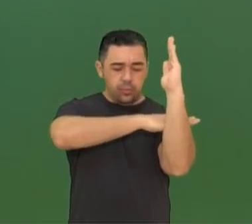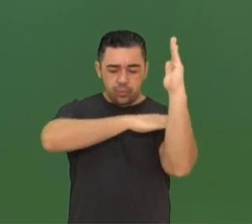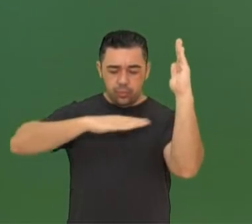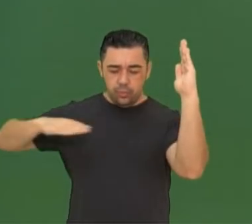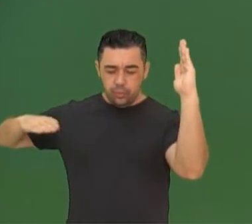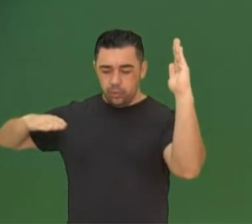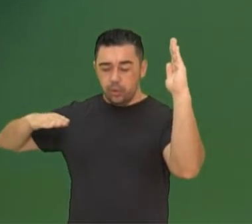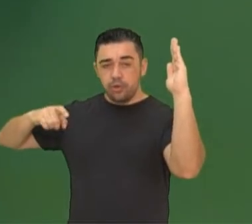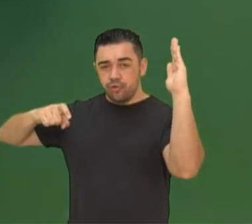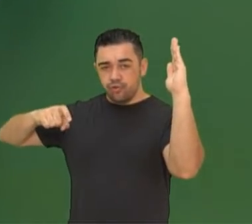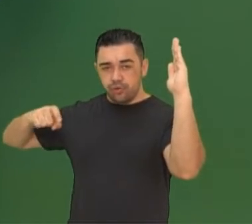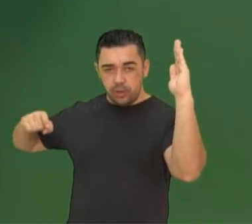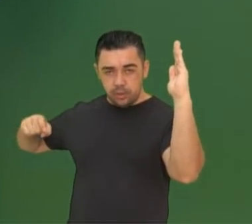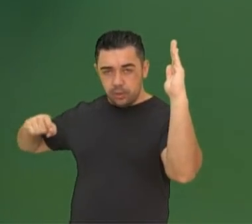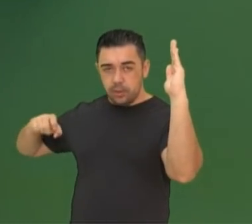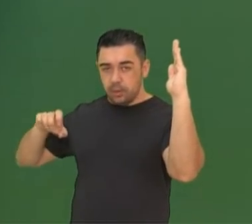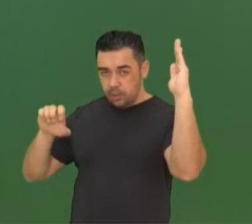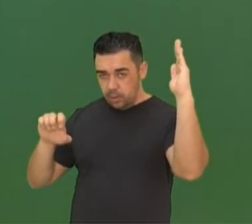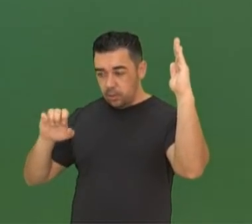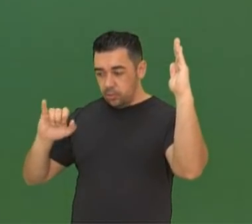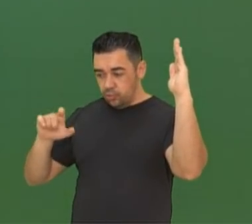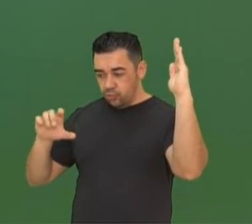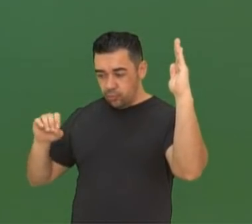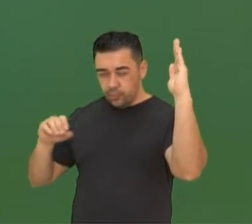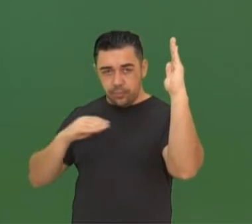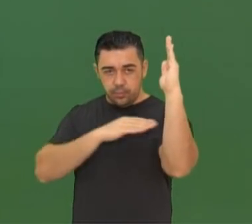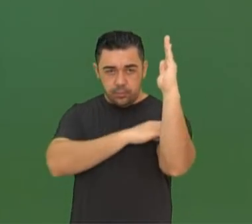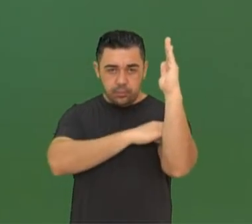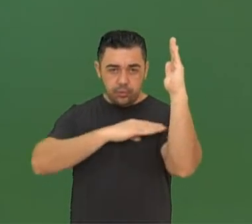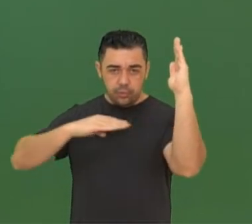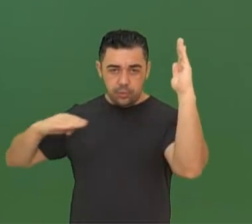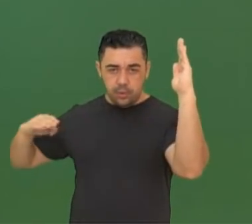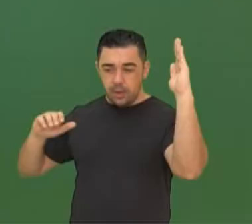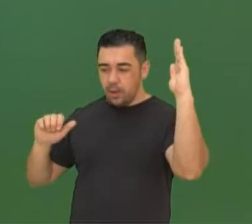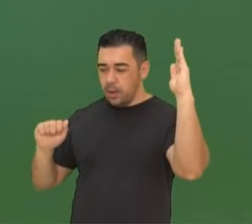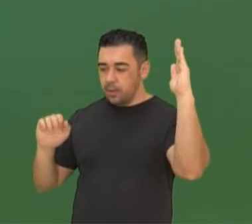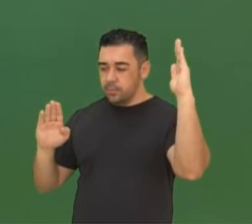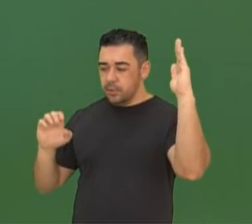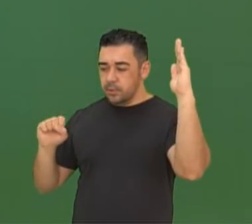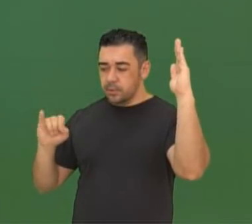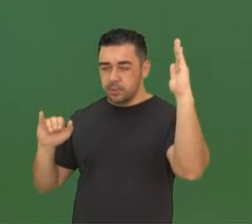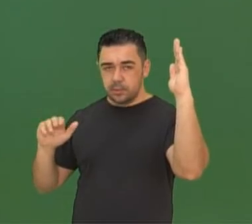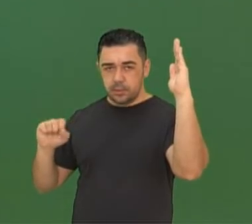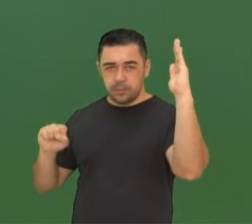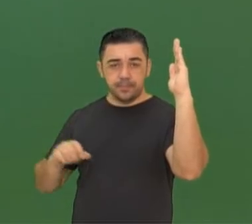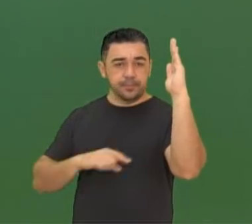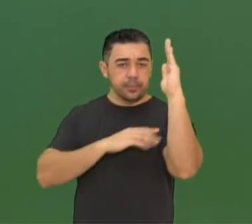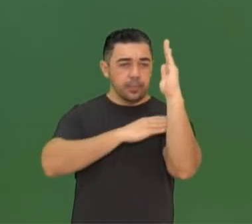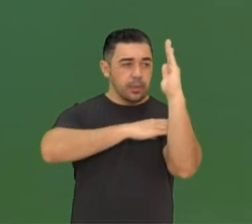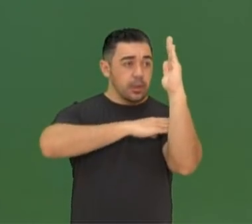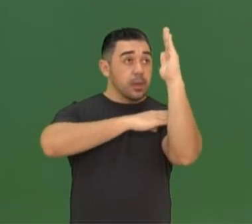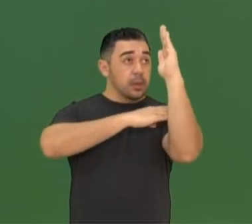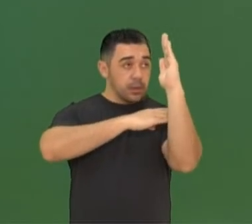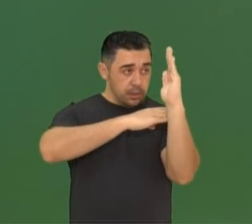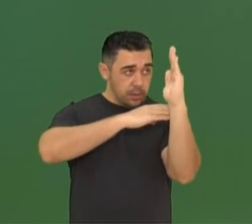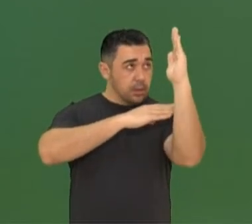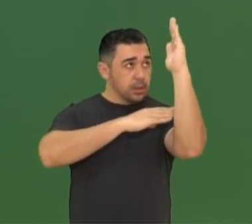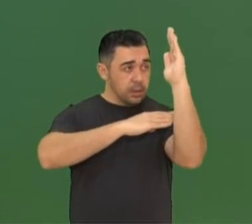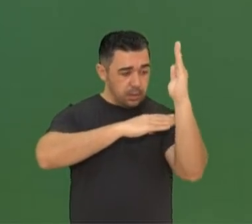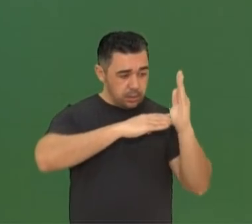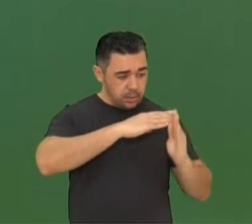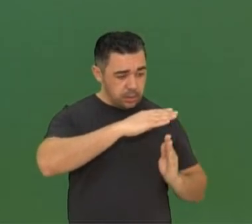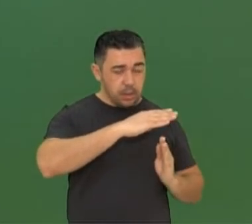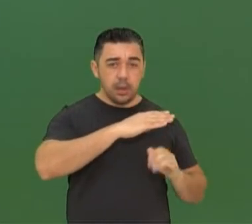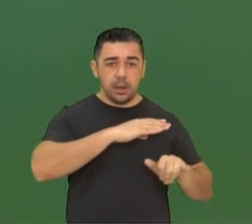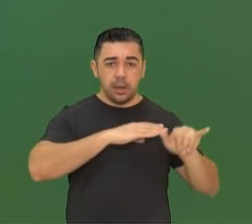eixo horizontal é o eixo X, ou eixo das abscissas. O eixo vertical é o eixo Y, ou eixo das